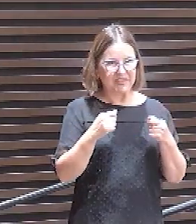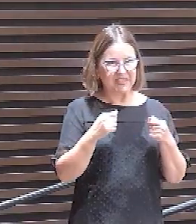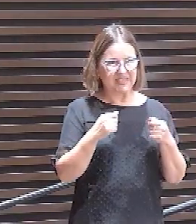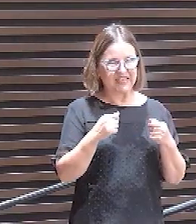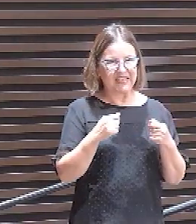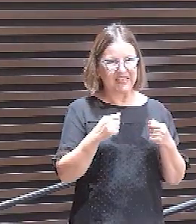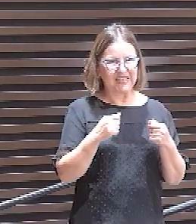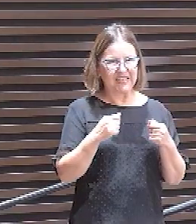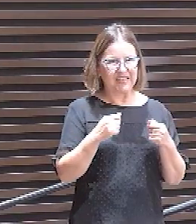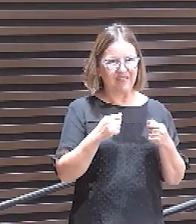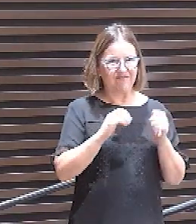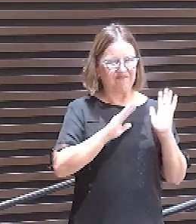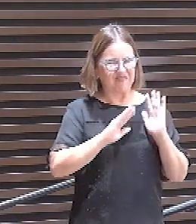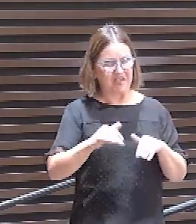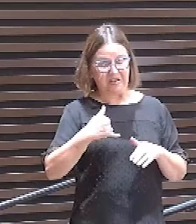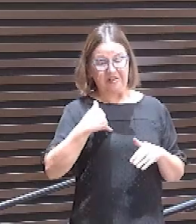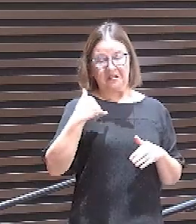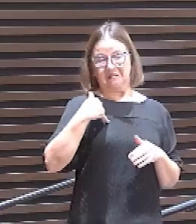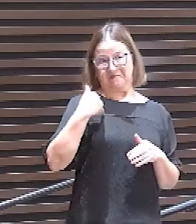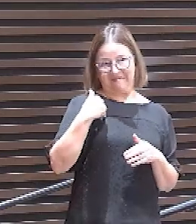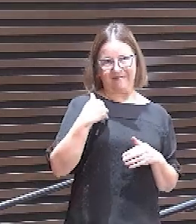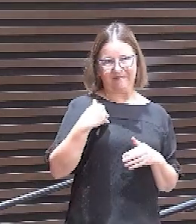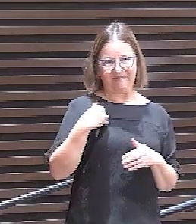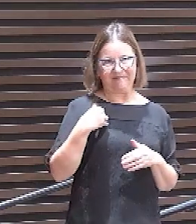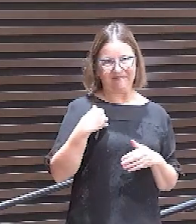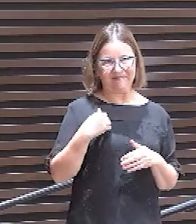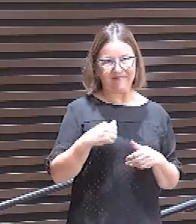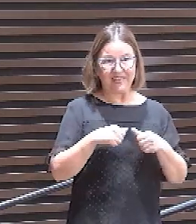Isso envolve entrega total.